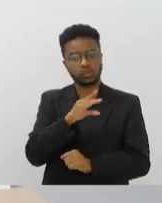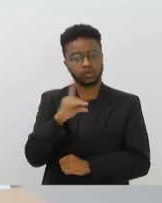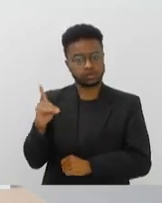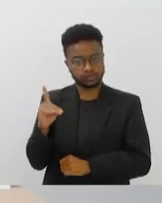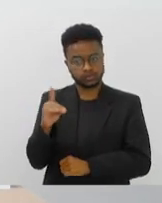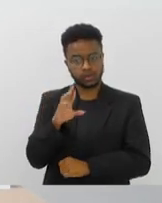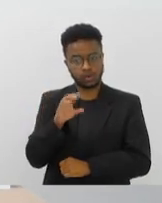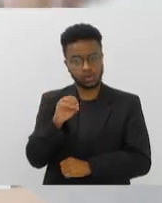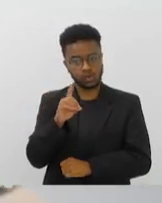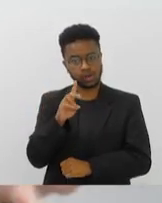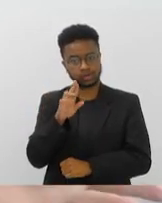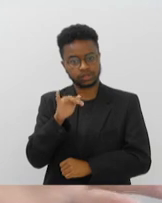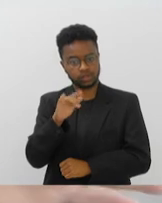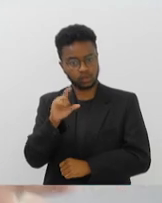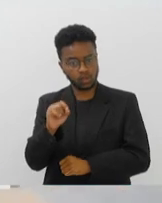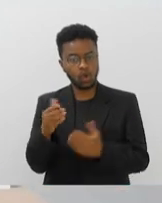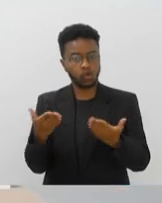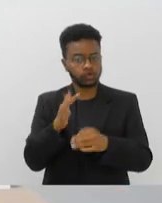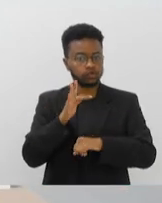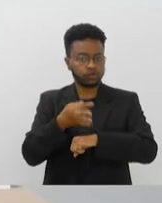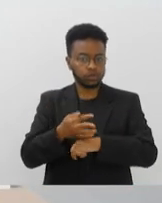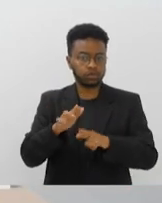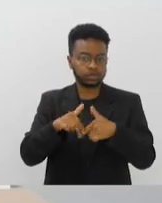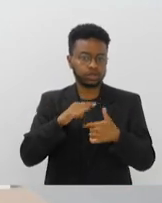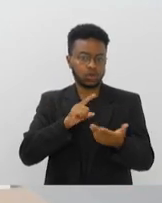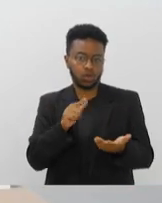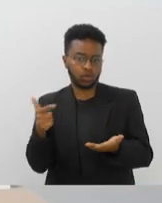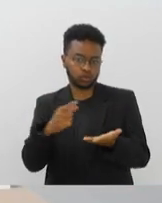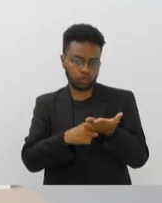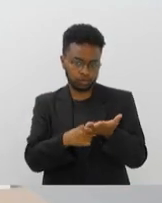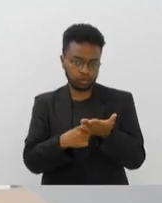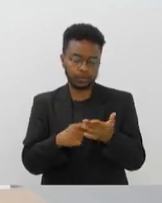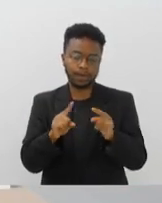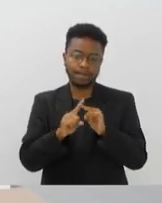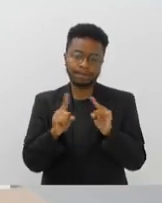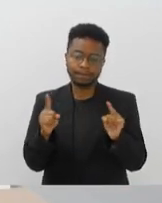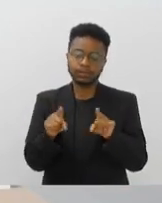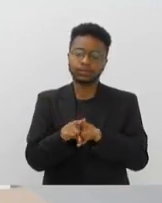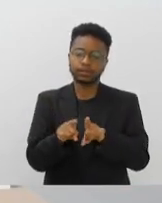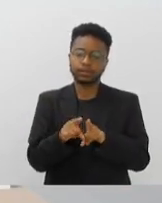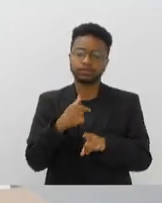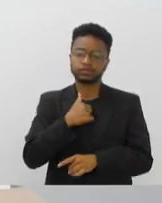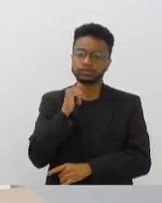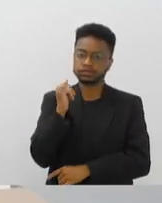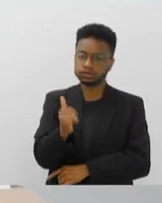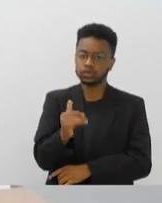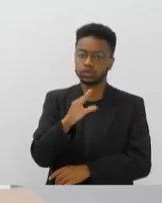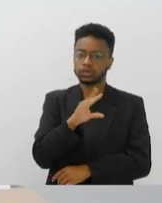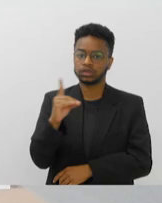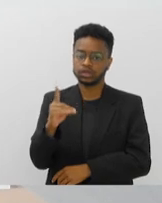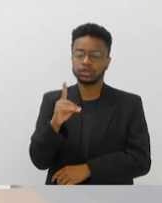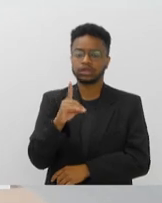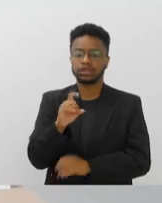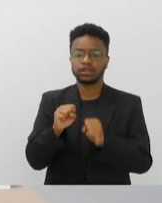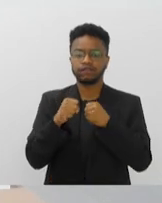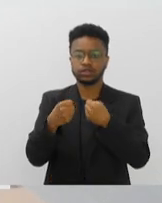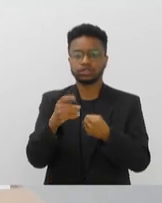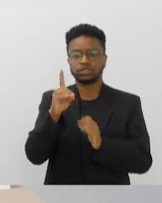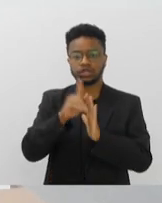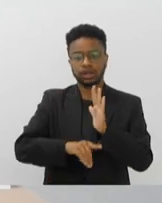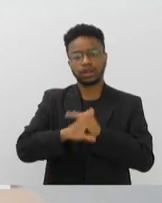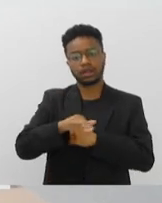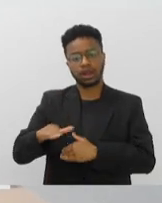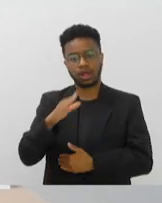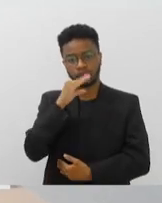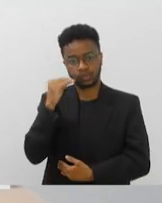zambu que não pode estar aqui hoje por conta de um outro compromisso e também paraa coordenadoria de Defesa do Direitos da Criança e Adolescente que é o órgão do qual eu